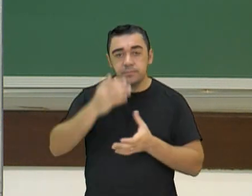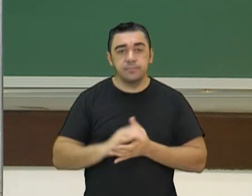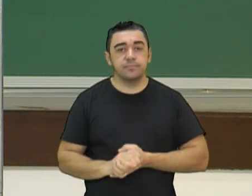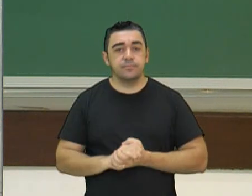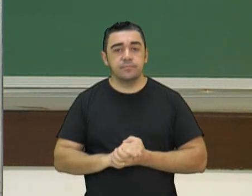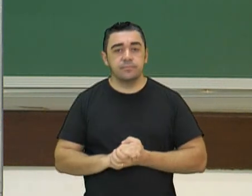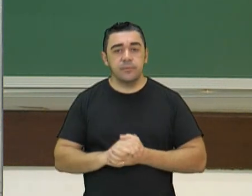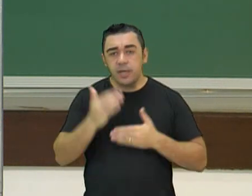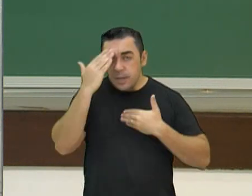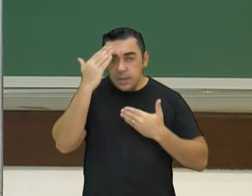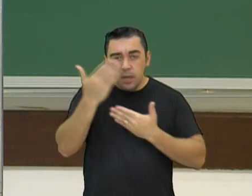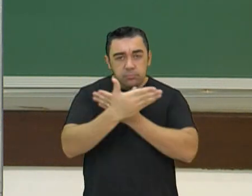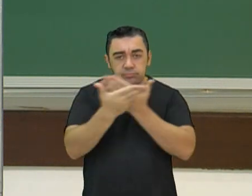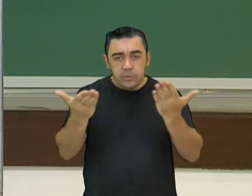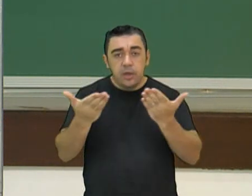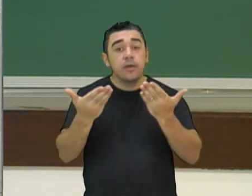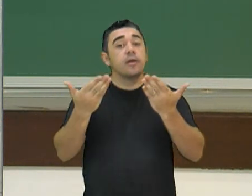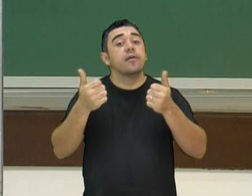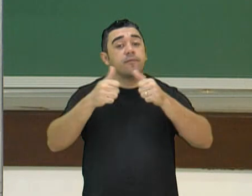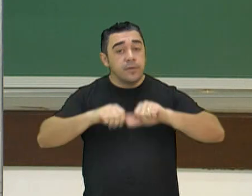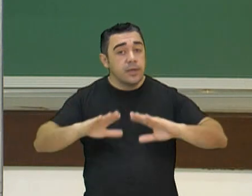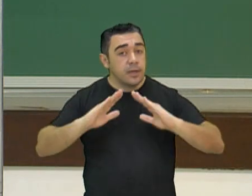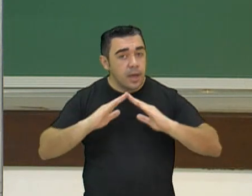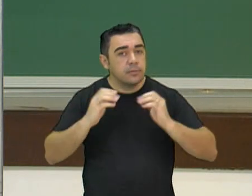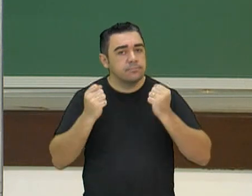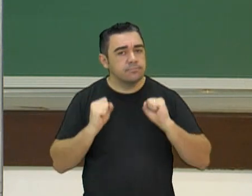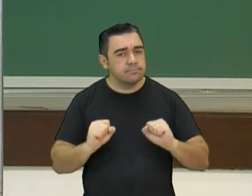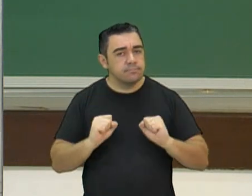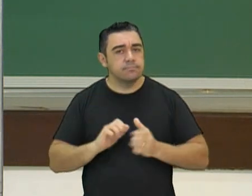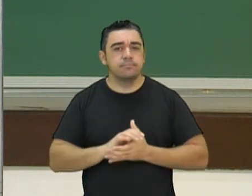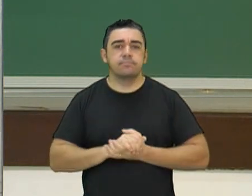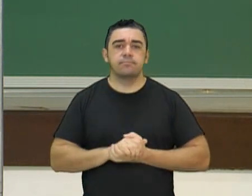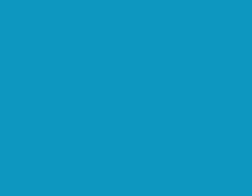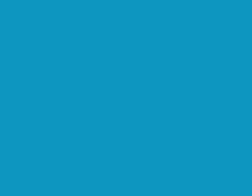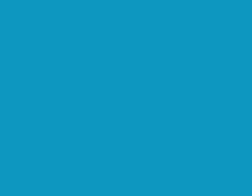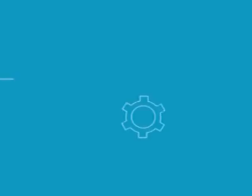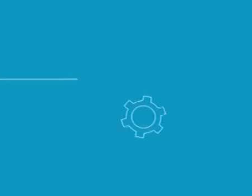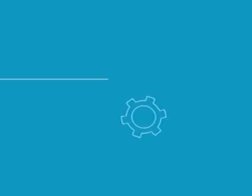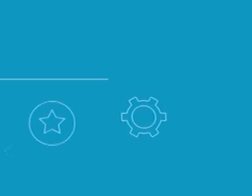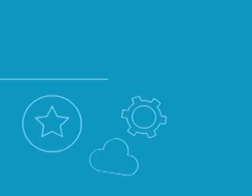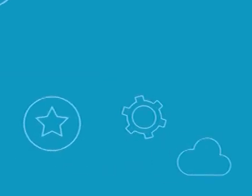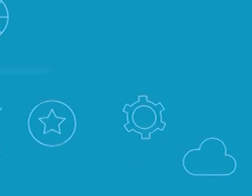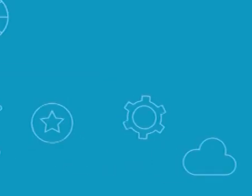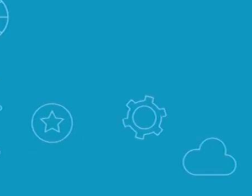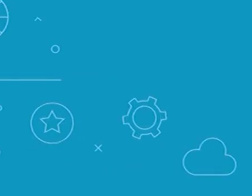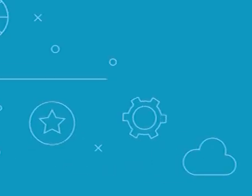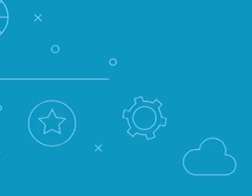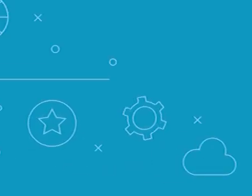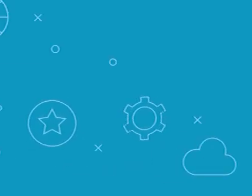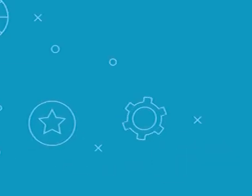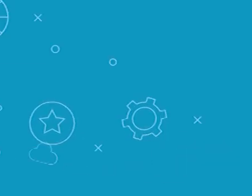né? Gratidão por tudo e fiquem em casa se puderem.